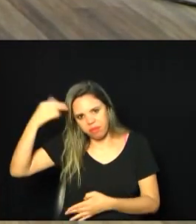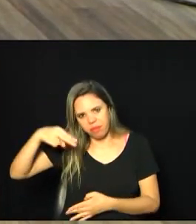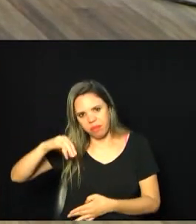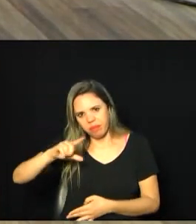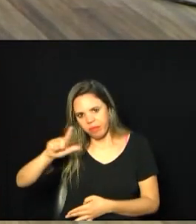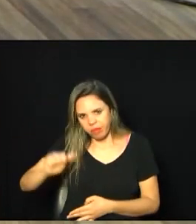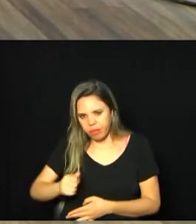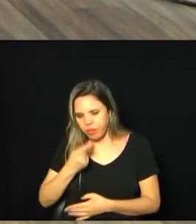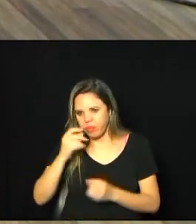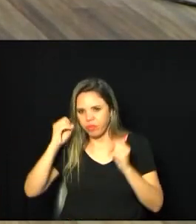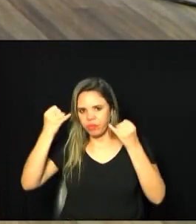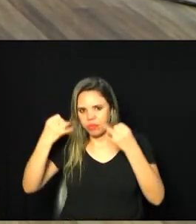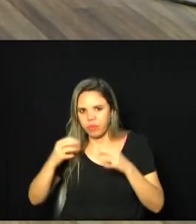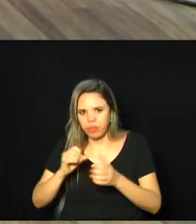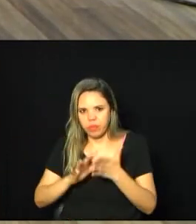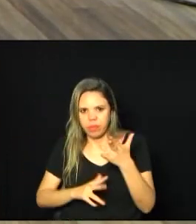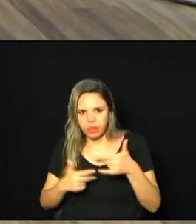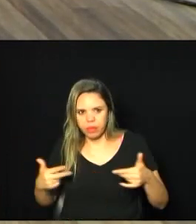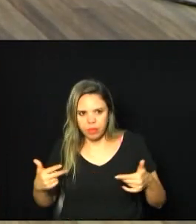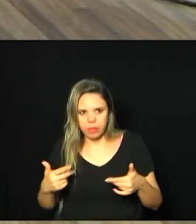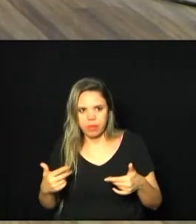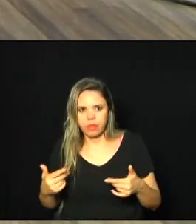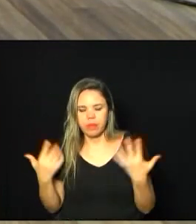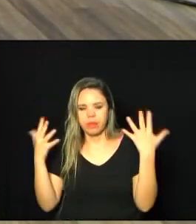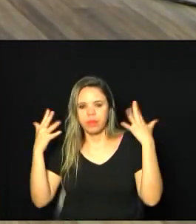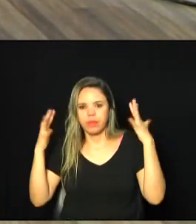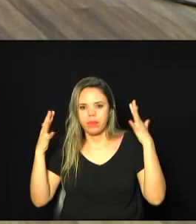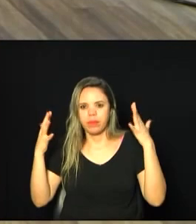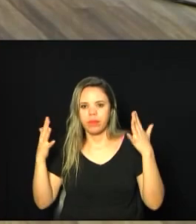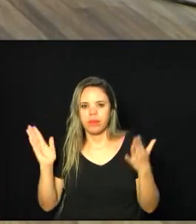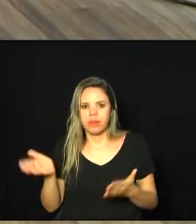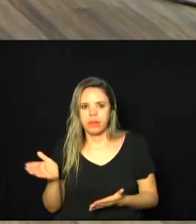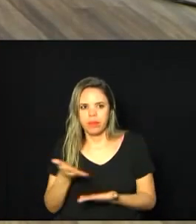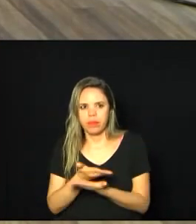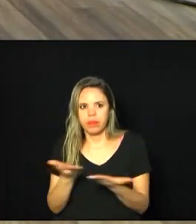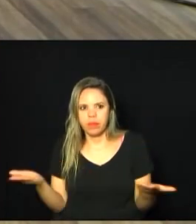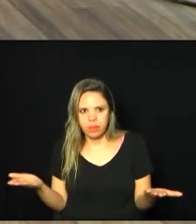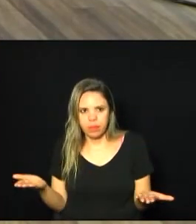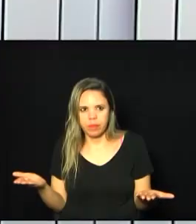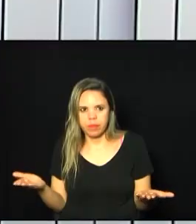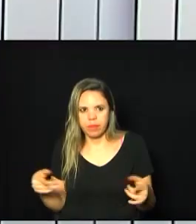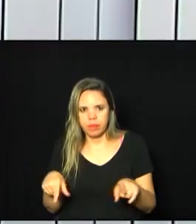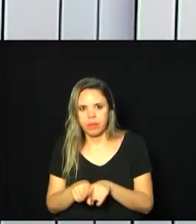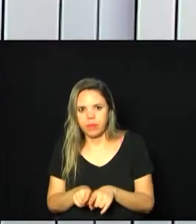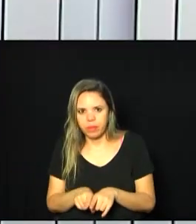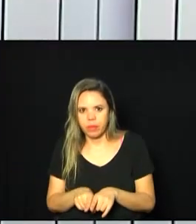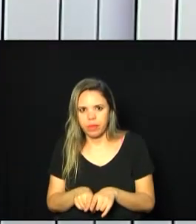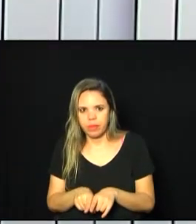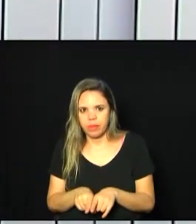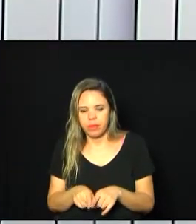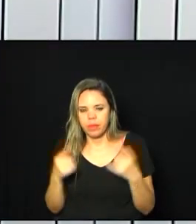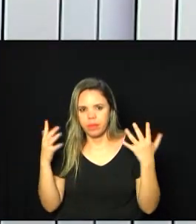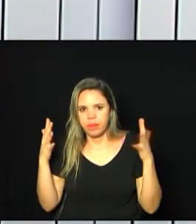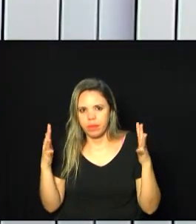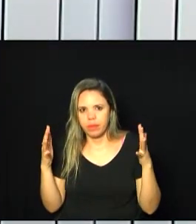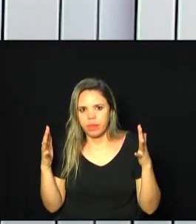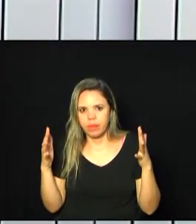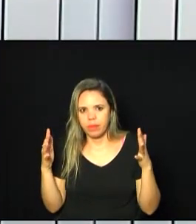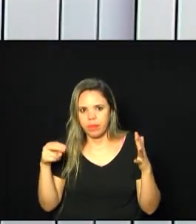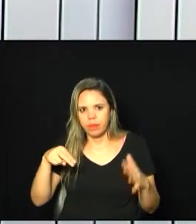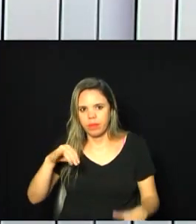né, contando todas as atividades. Então, parabéns desde já a você, Mari, e também parabéns